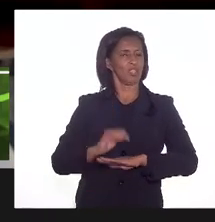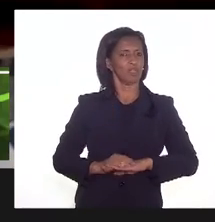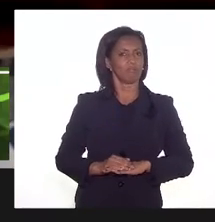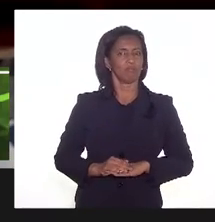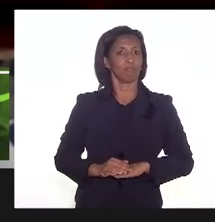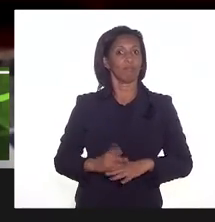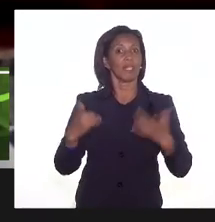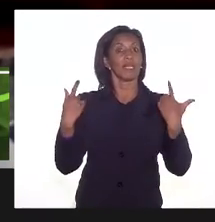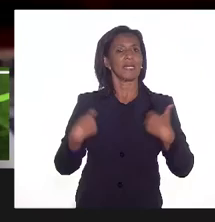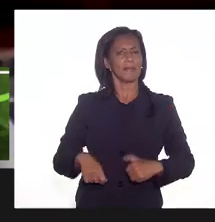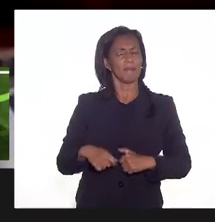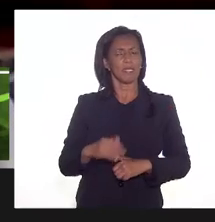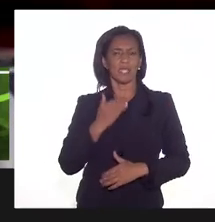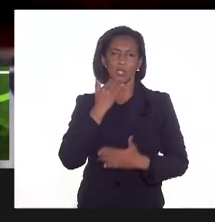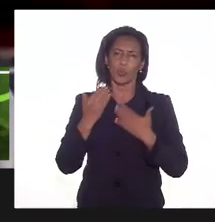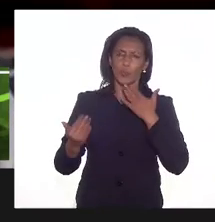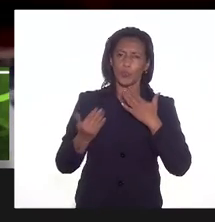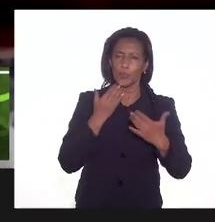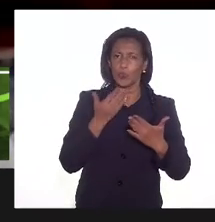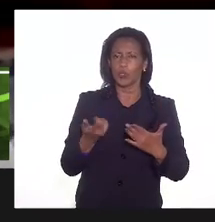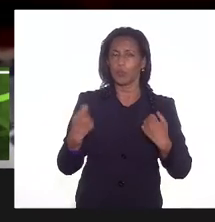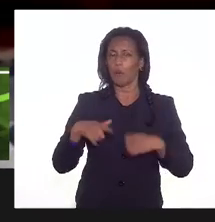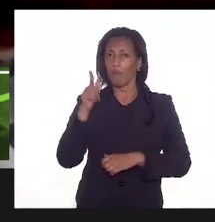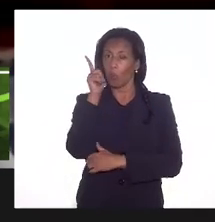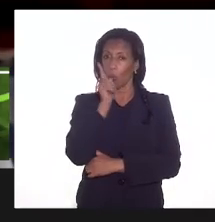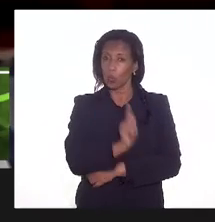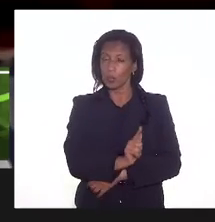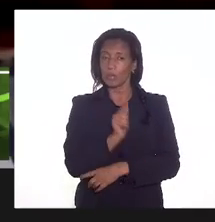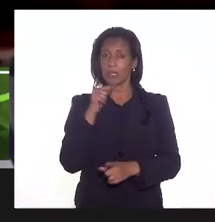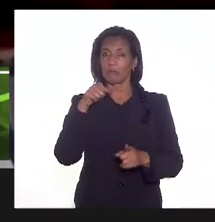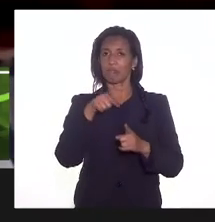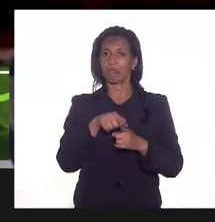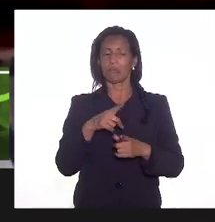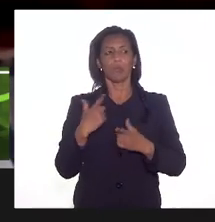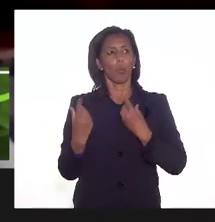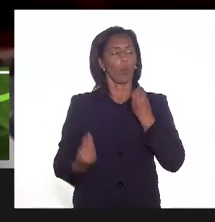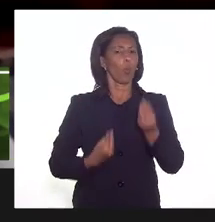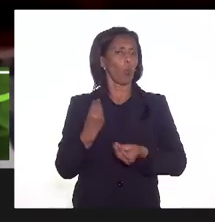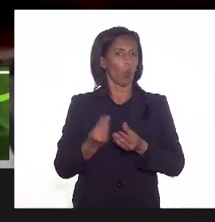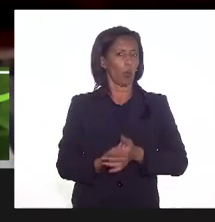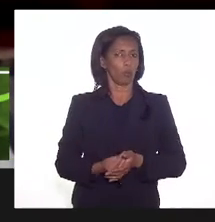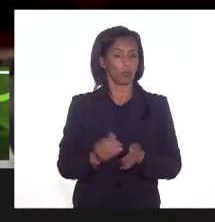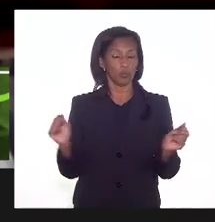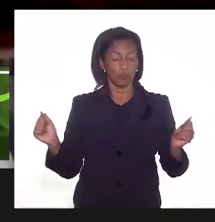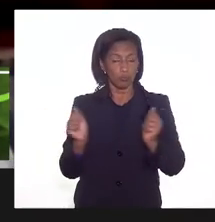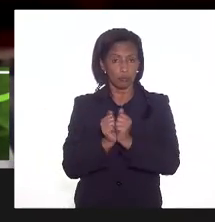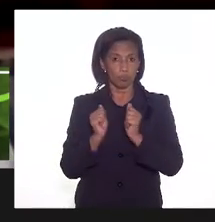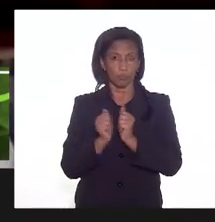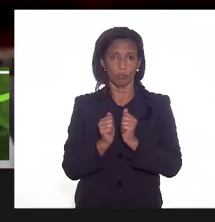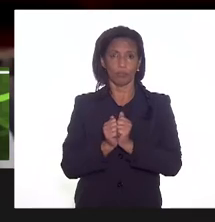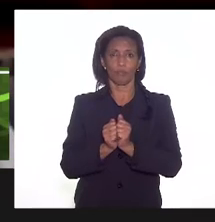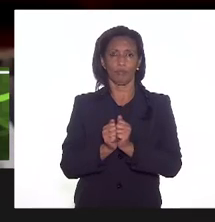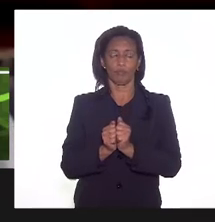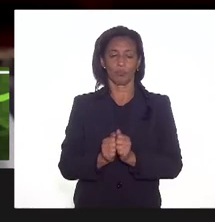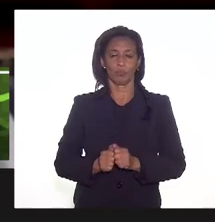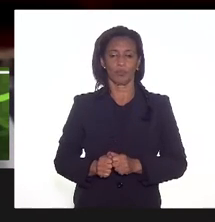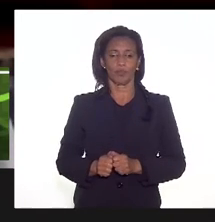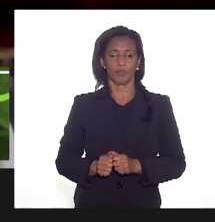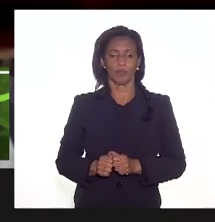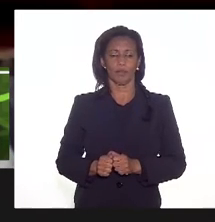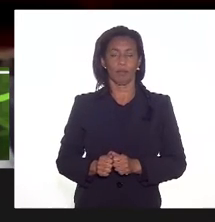e aí essa demanda a gente vai conseguir obter como acho que junto com os